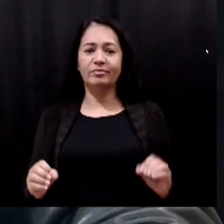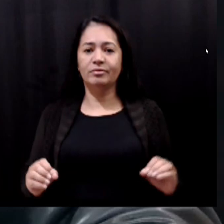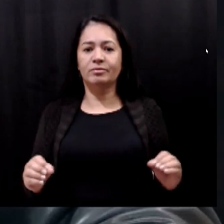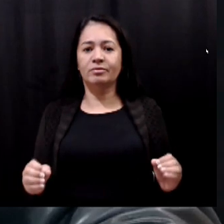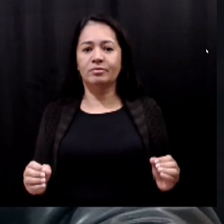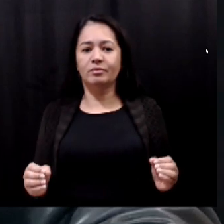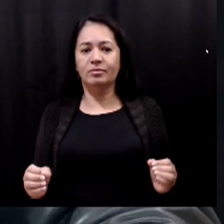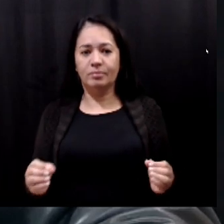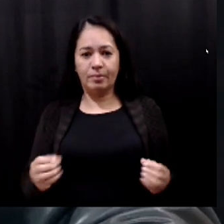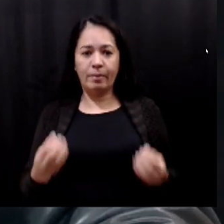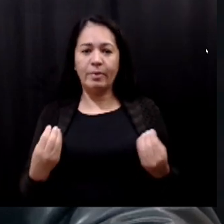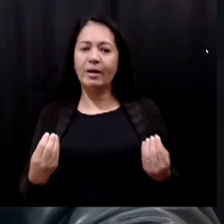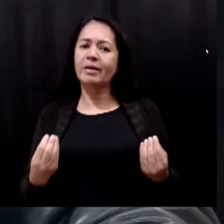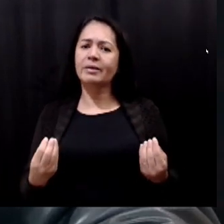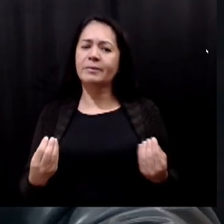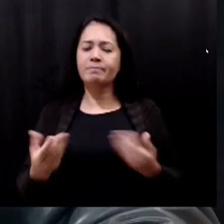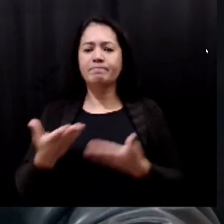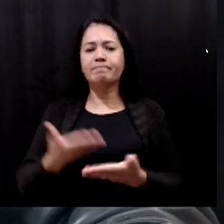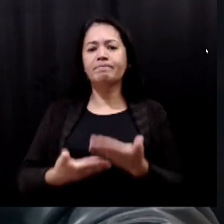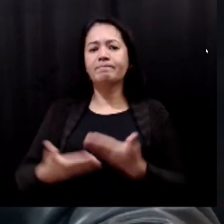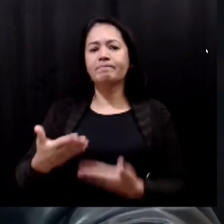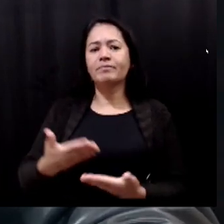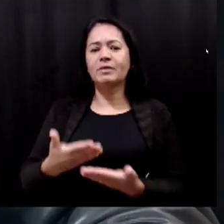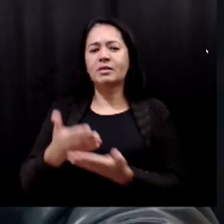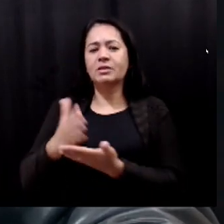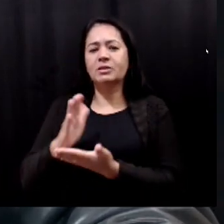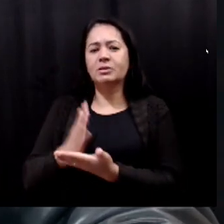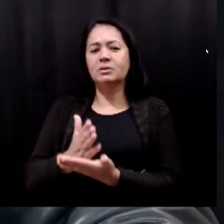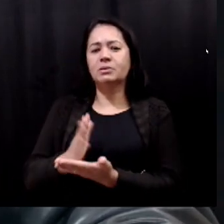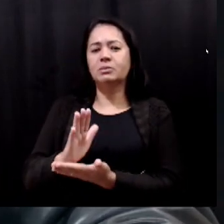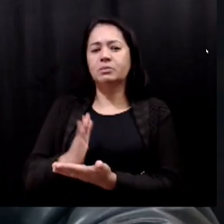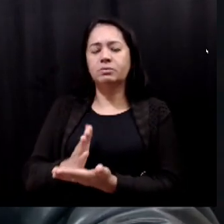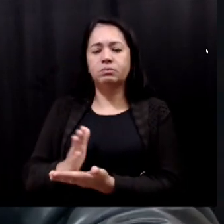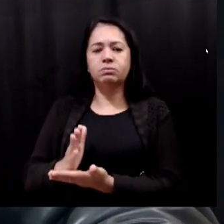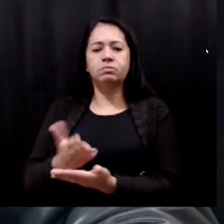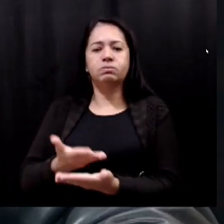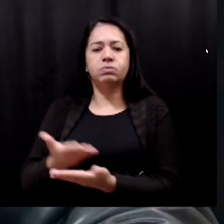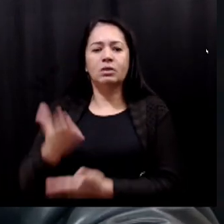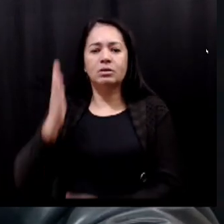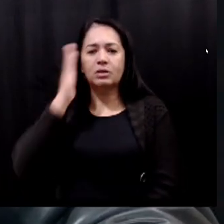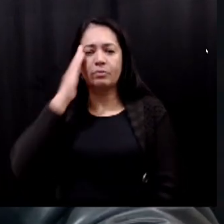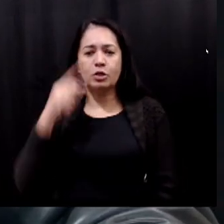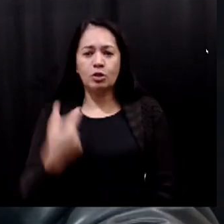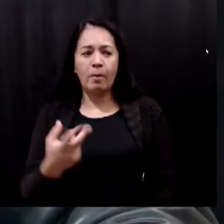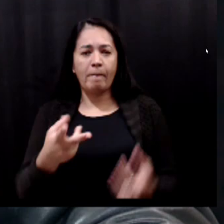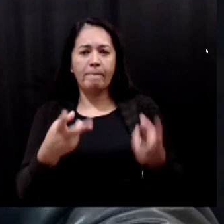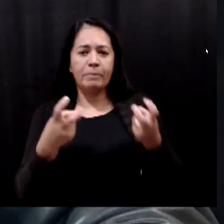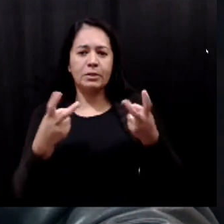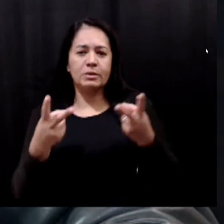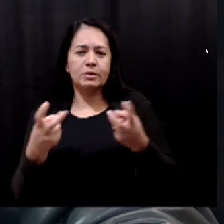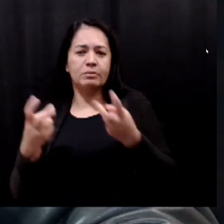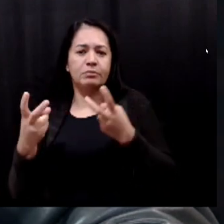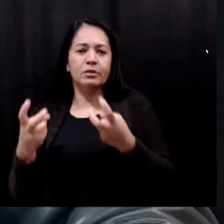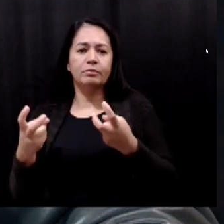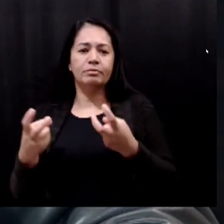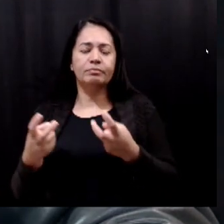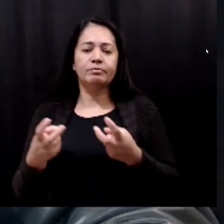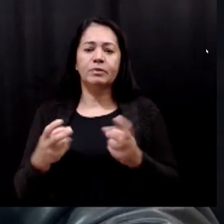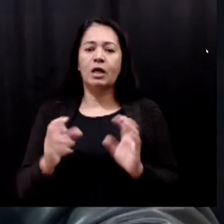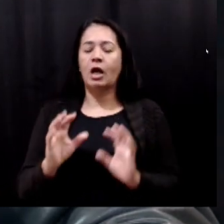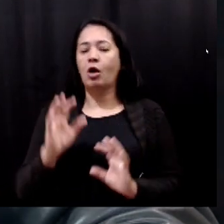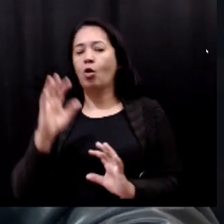para lidar com ameaças, né? Com aquilo que percebemos como eventos ameaçadores,